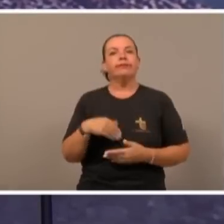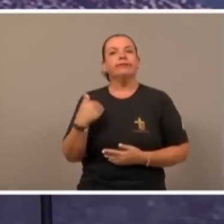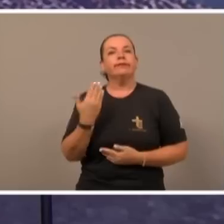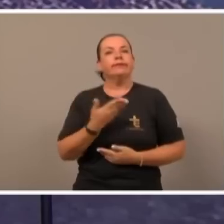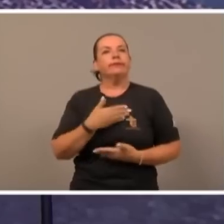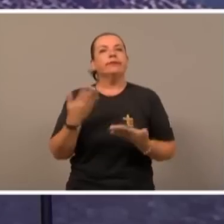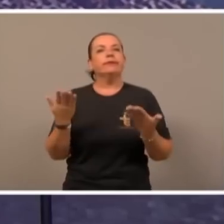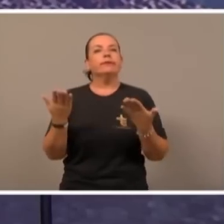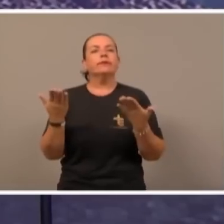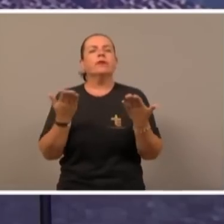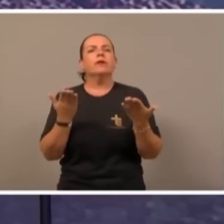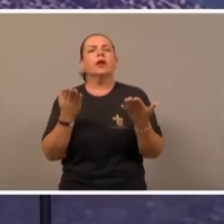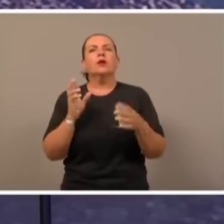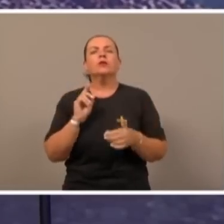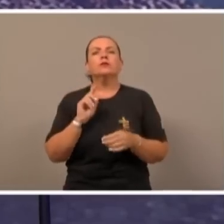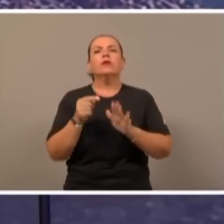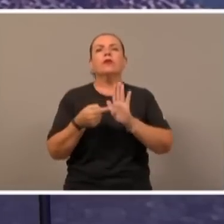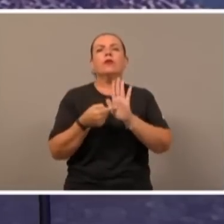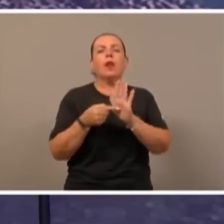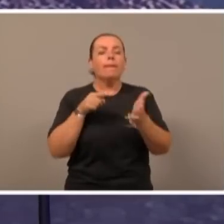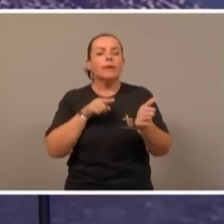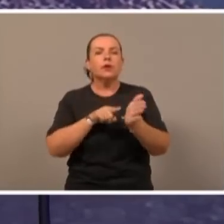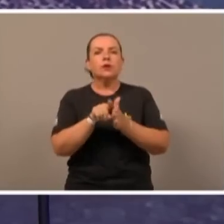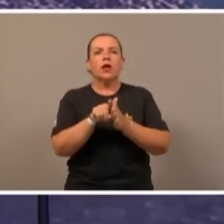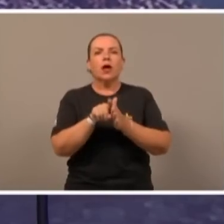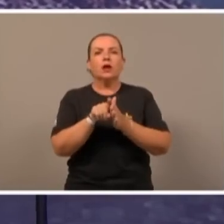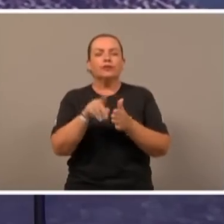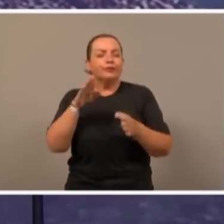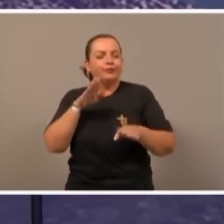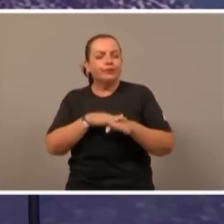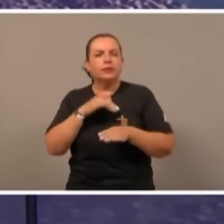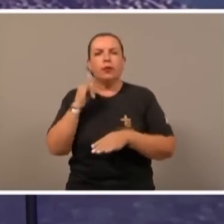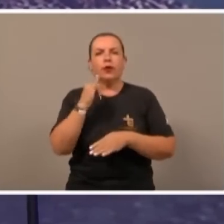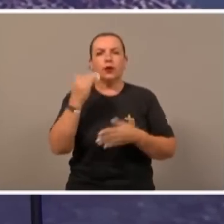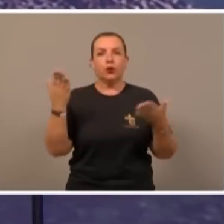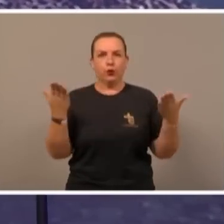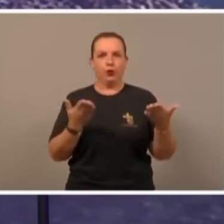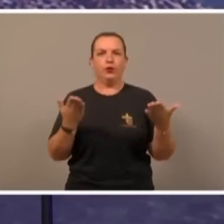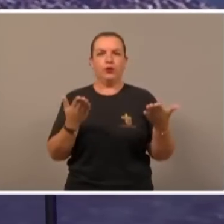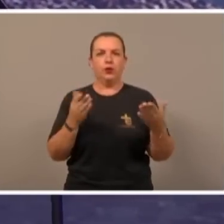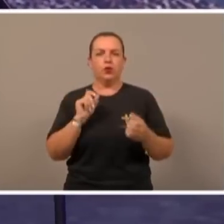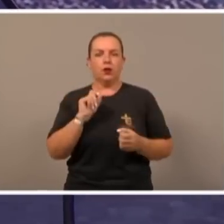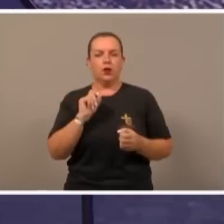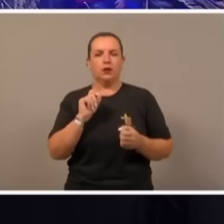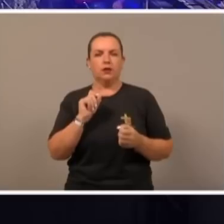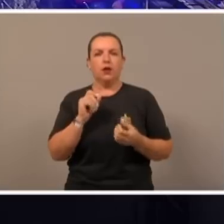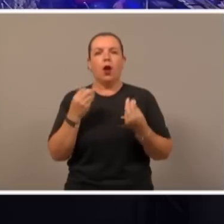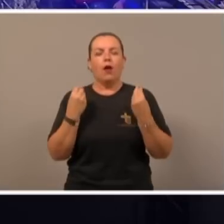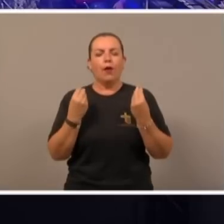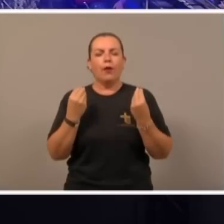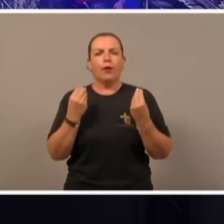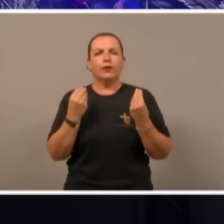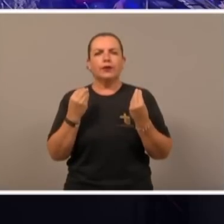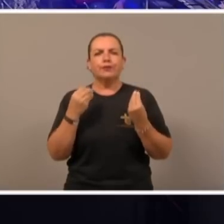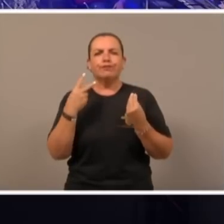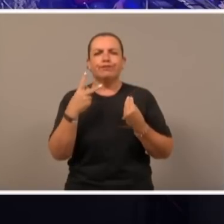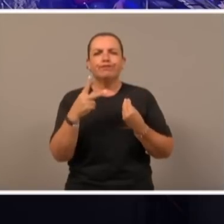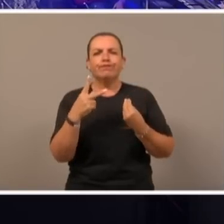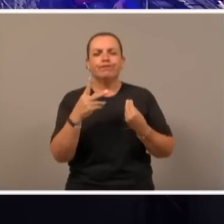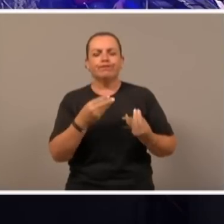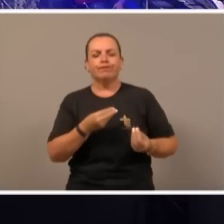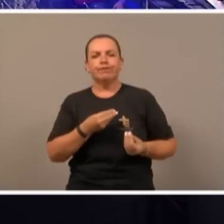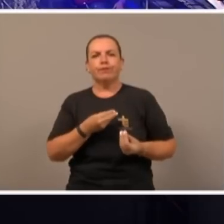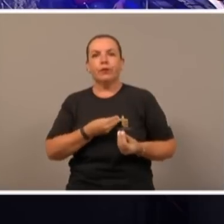caderninho essa pergunta fundamental para hoje: como está sua